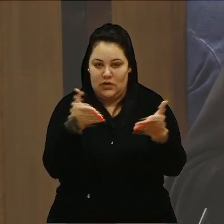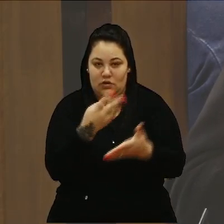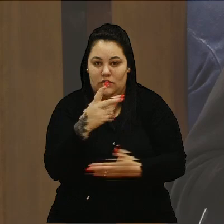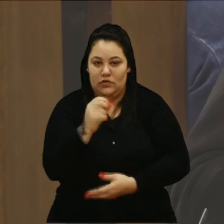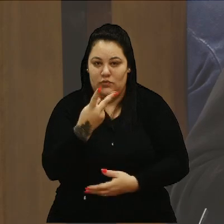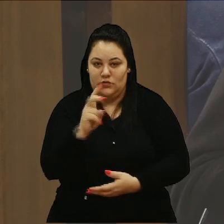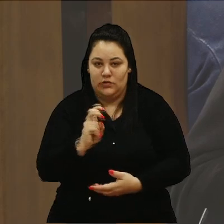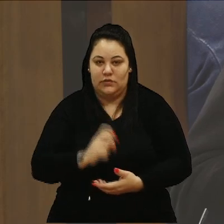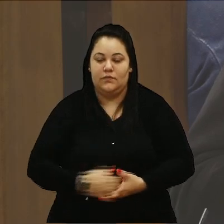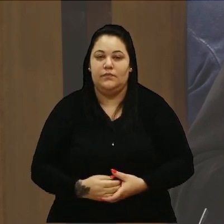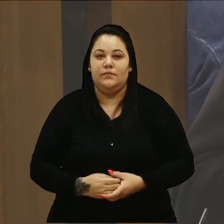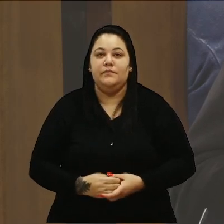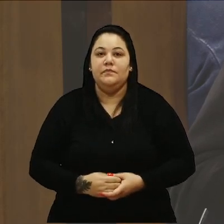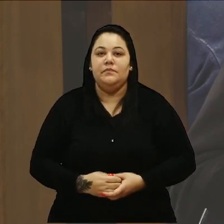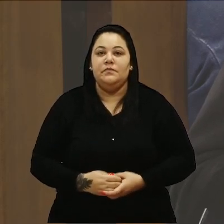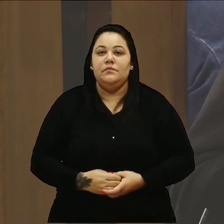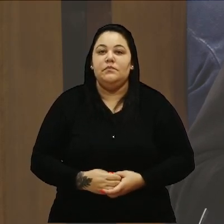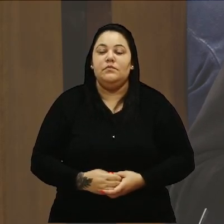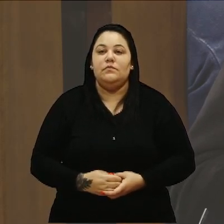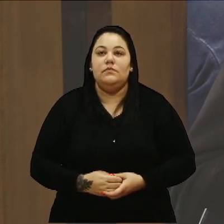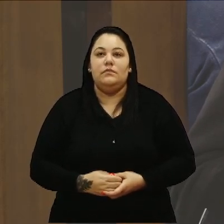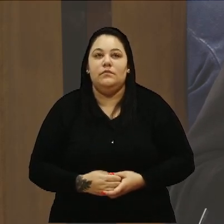2025.